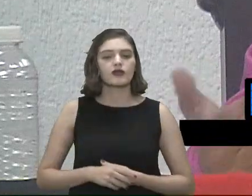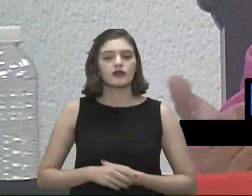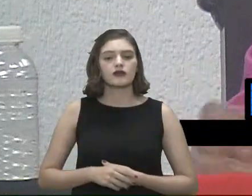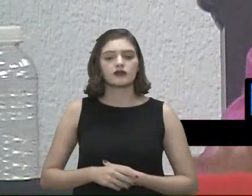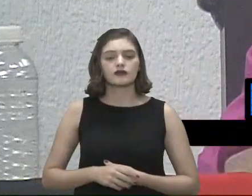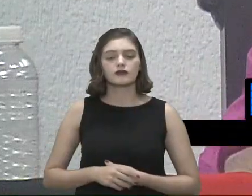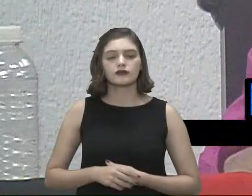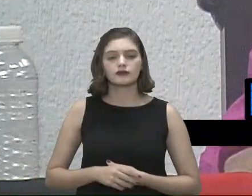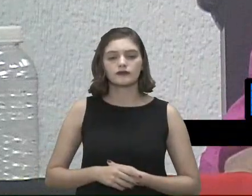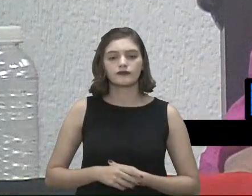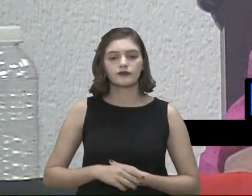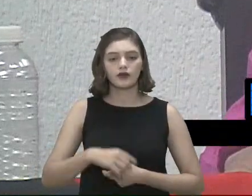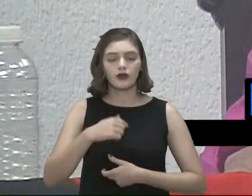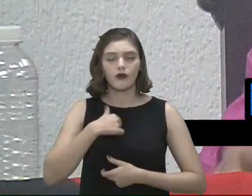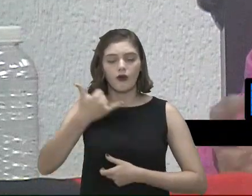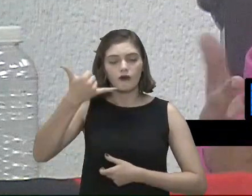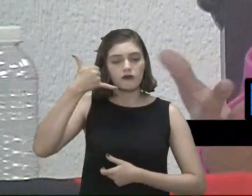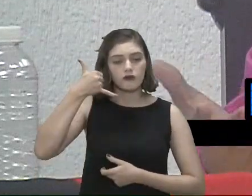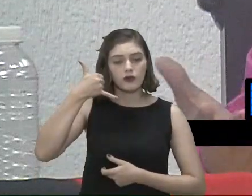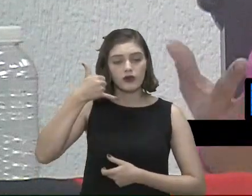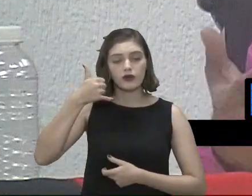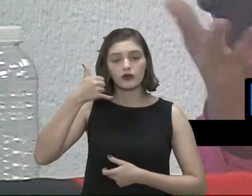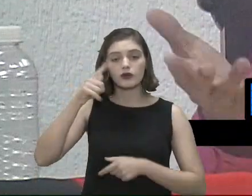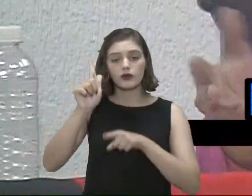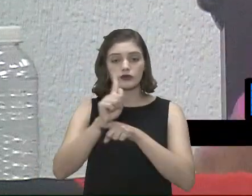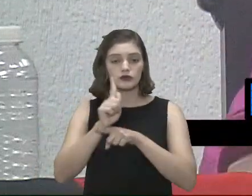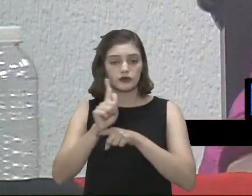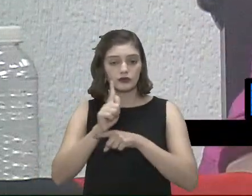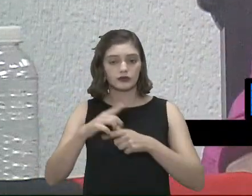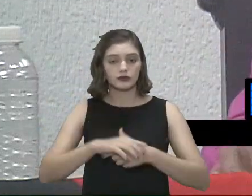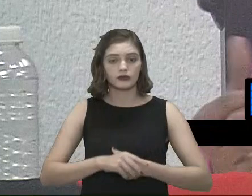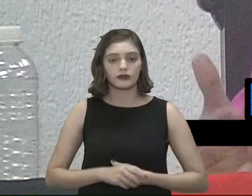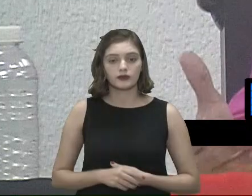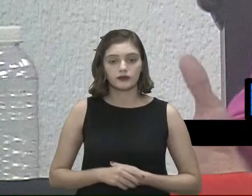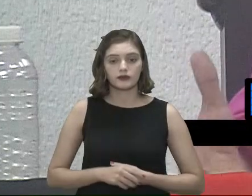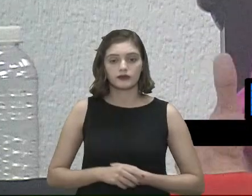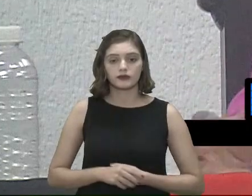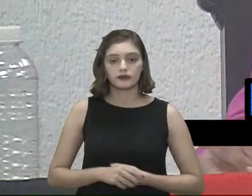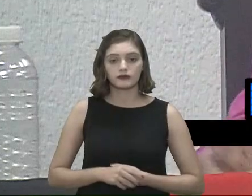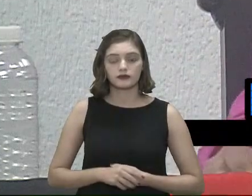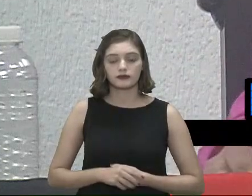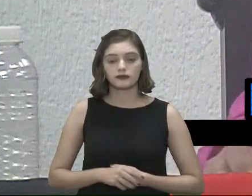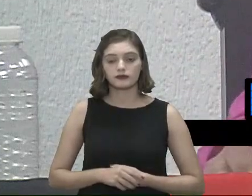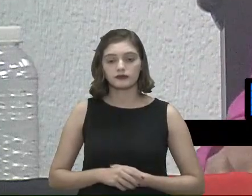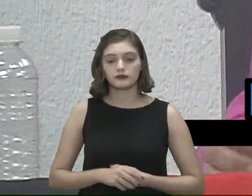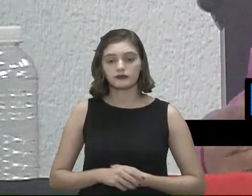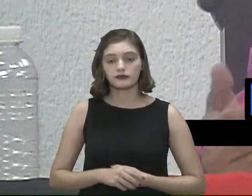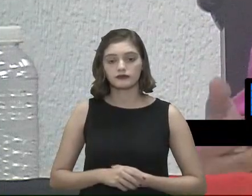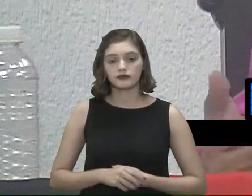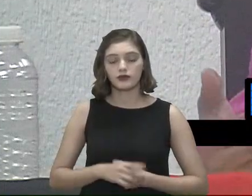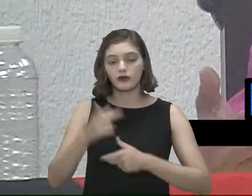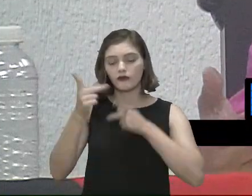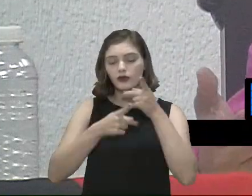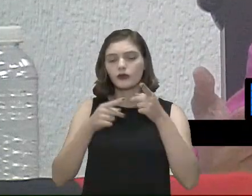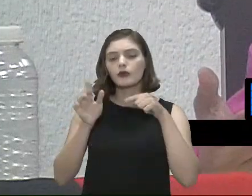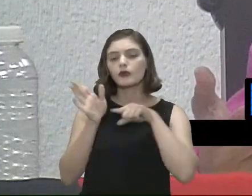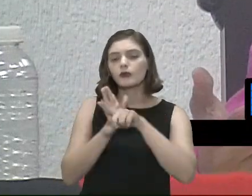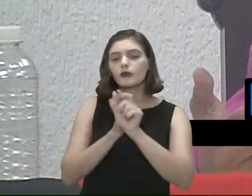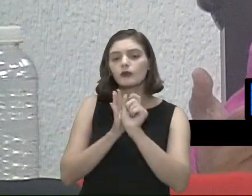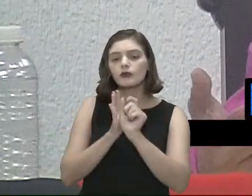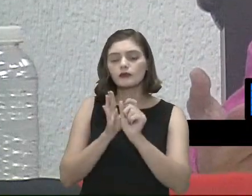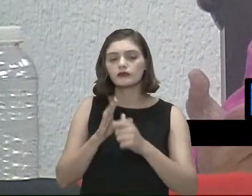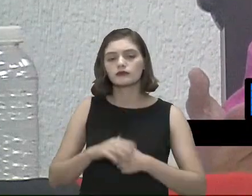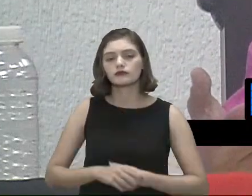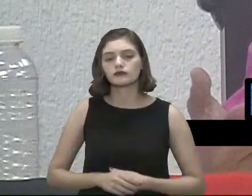eu recebi uma ligação, né, da gestora, né, da alta complexidade, me perguntando um pouquinho